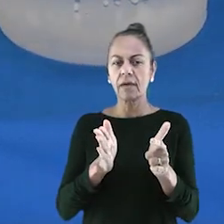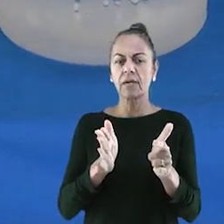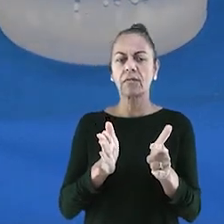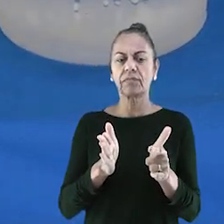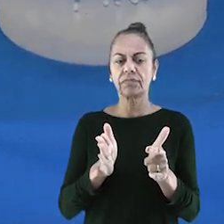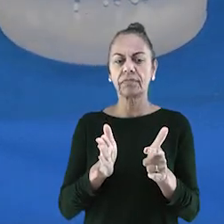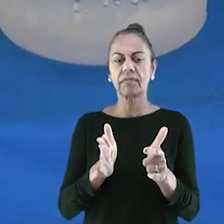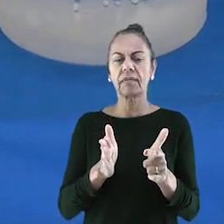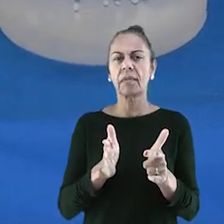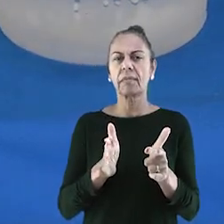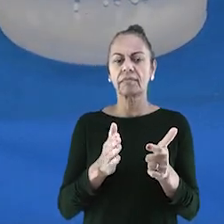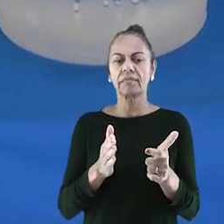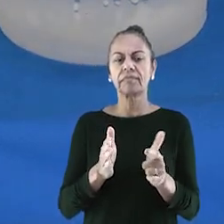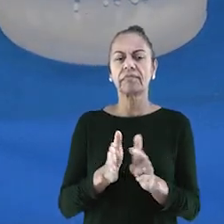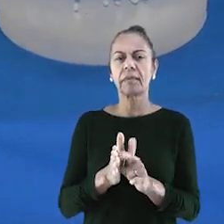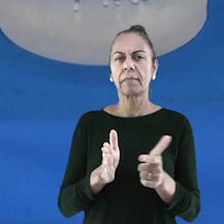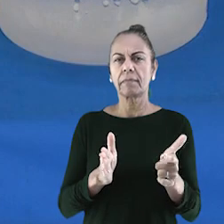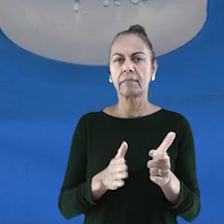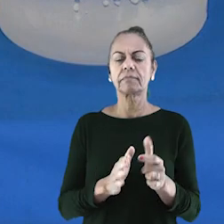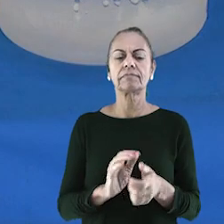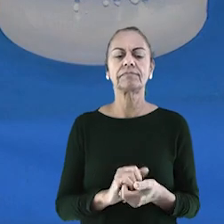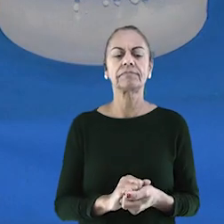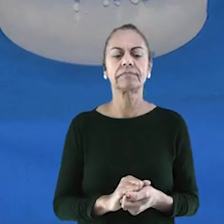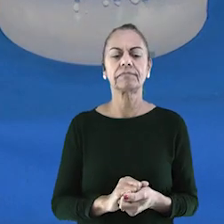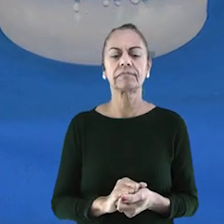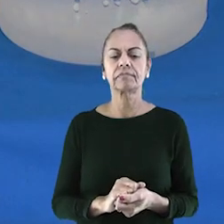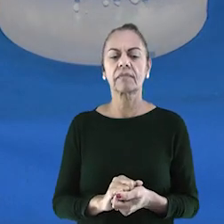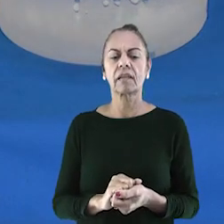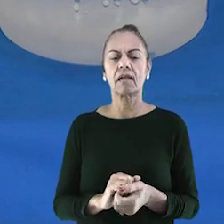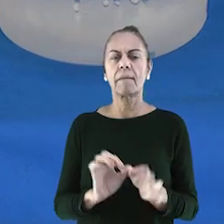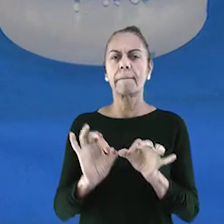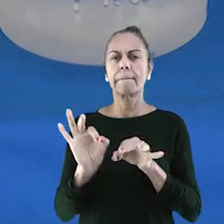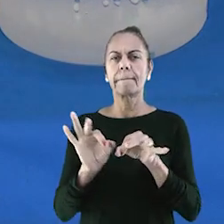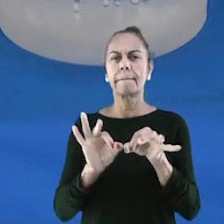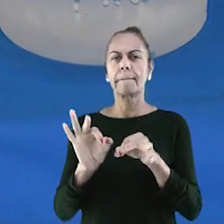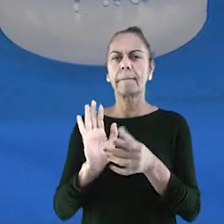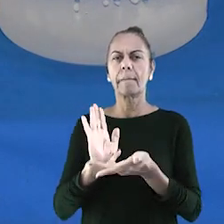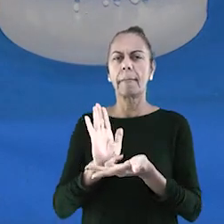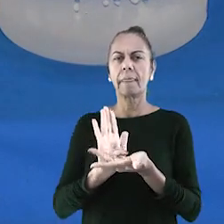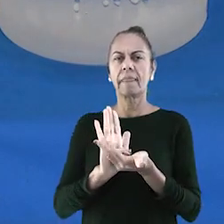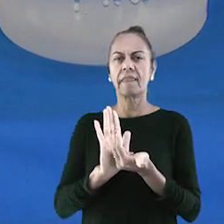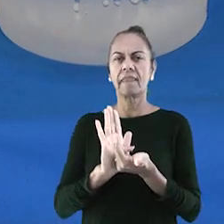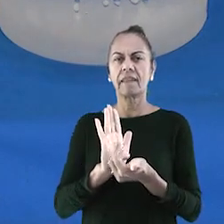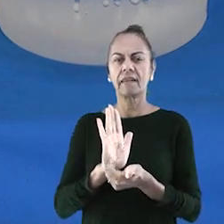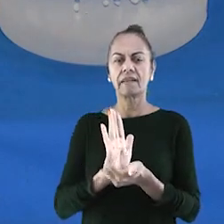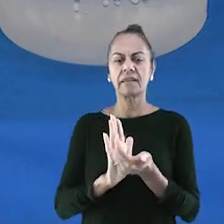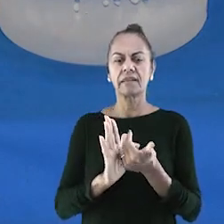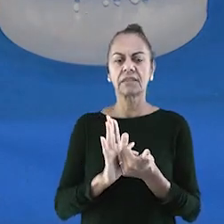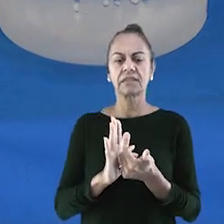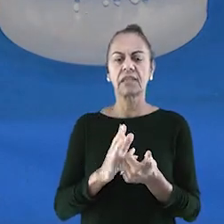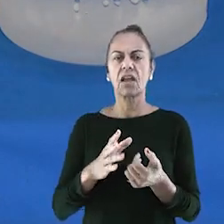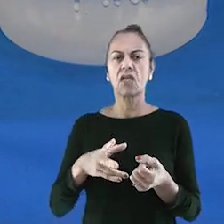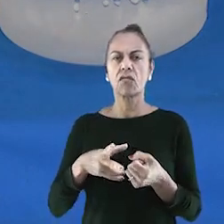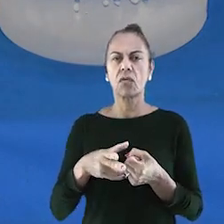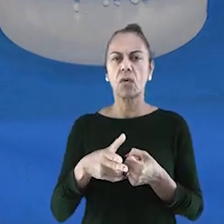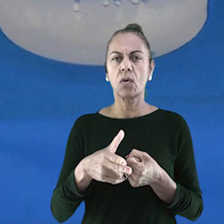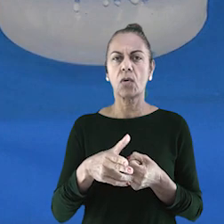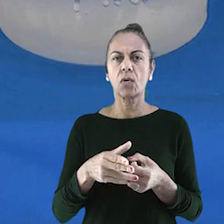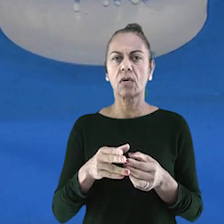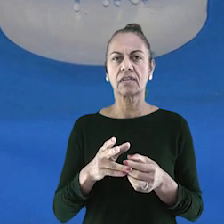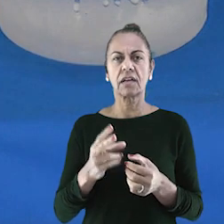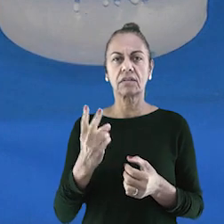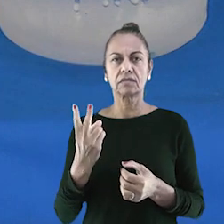E com papel toalha, nós vamos fazer um desenho. Eu vou cortar esse papel em